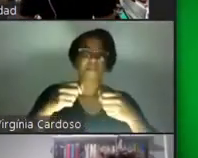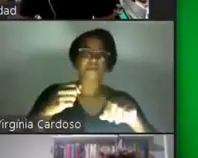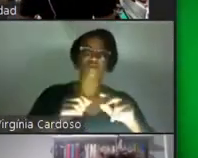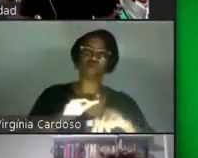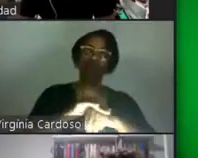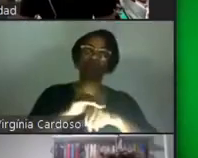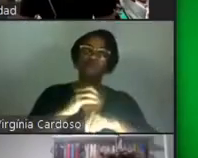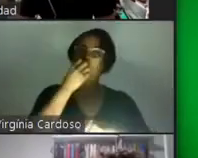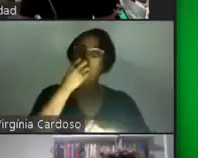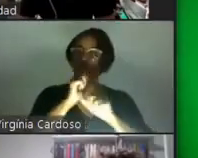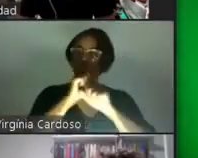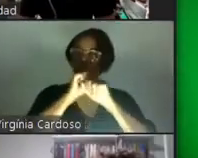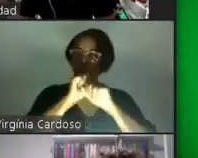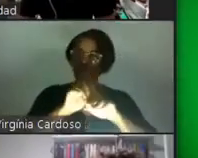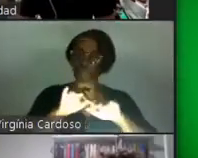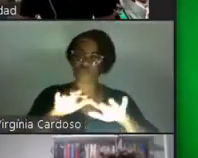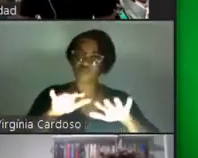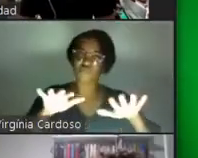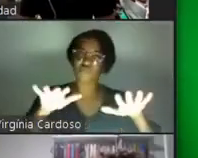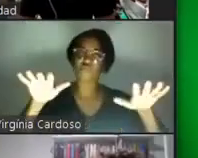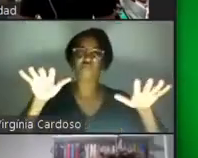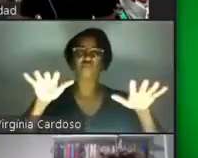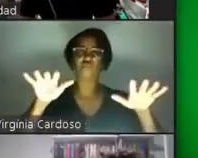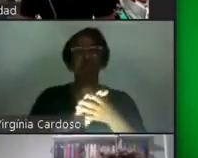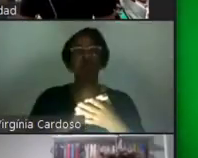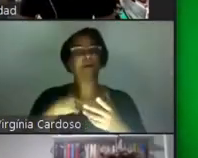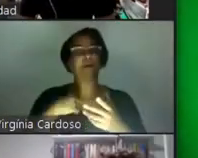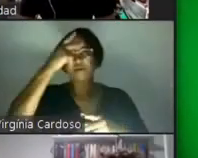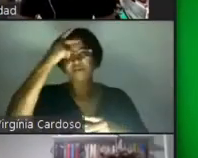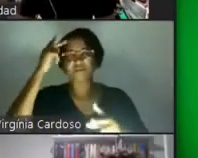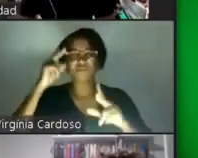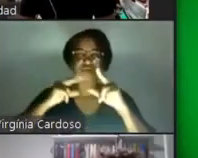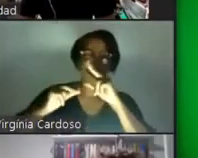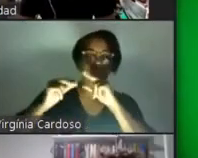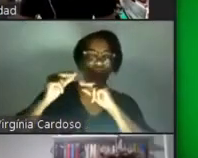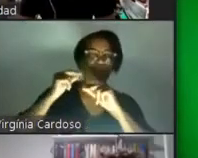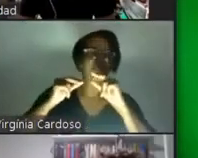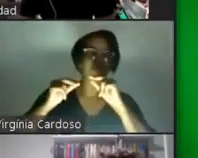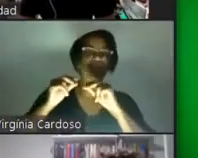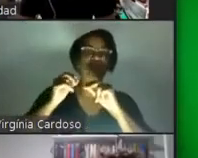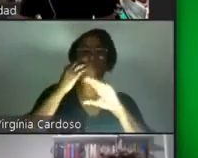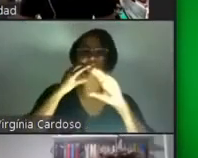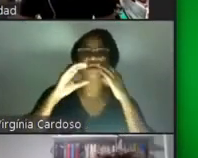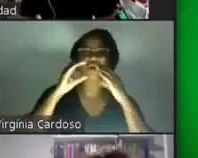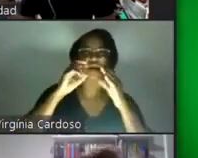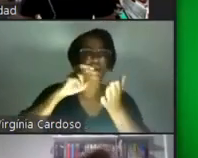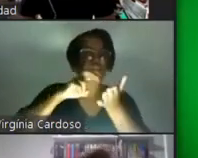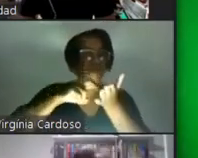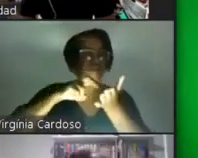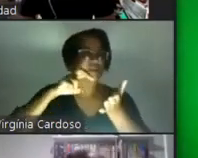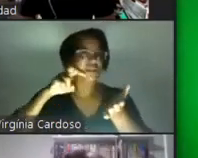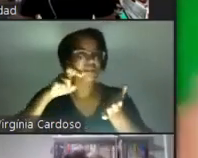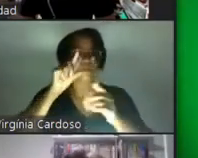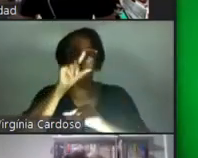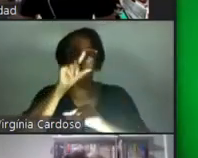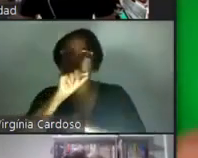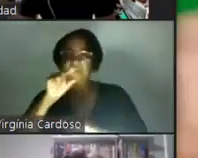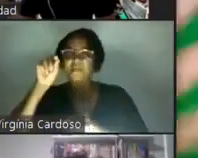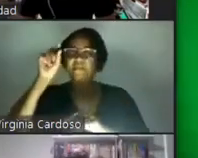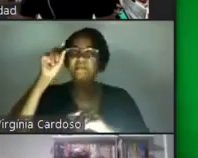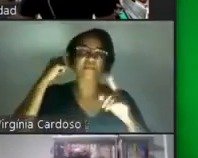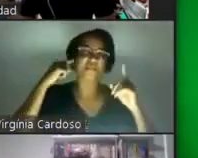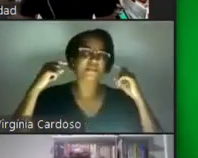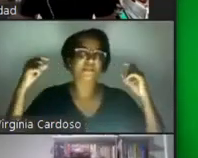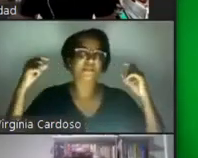espalhar. Pelos batentes dessa gente a cochichar, ser o cantar numa manhã passarinheira, dialogar entre os brincantes